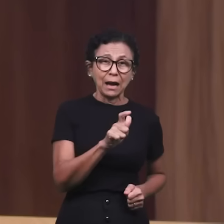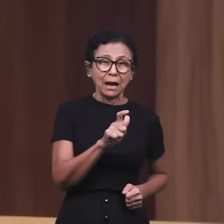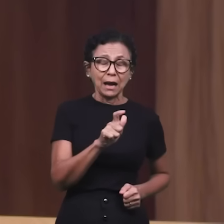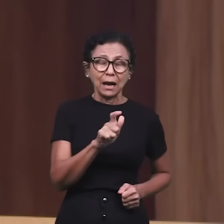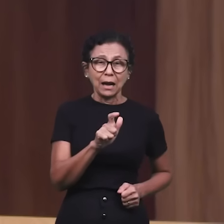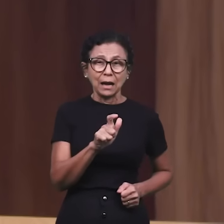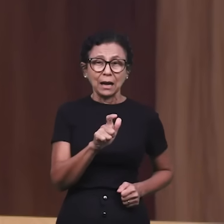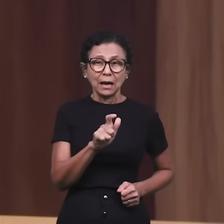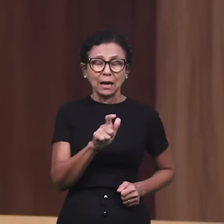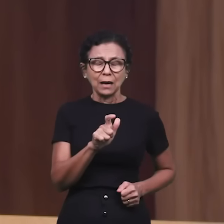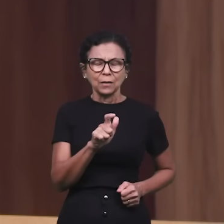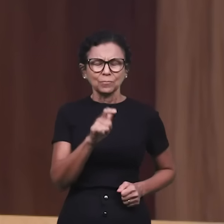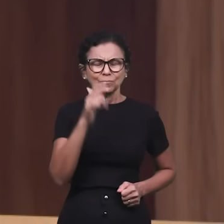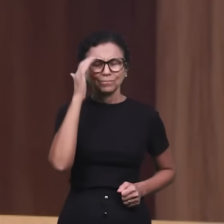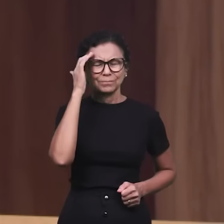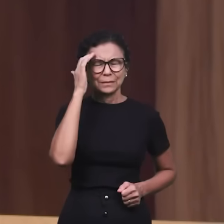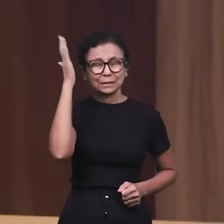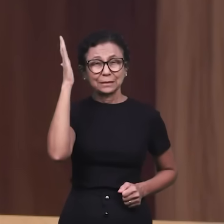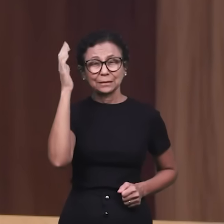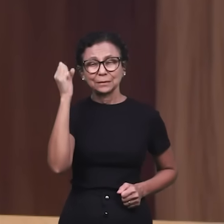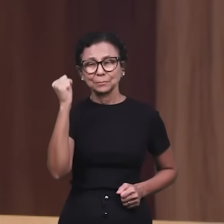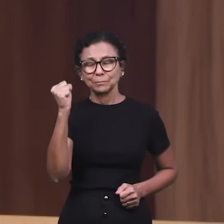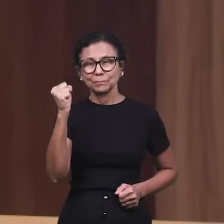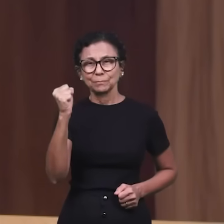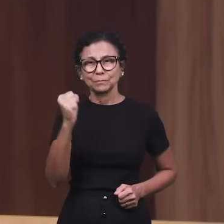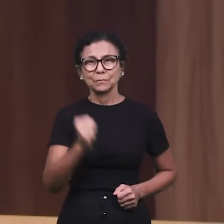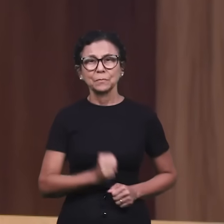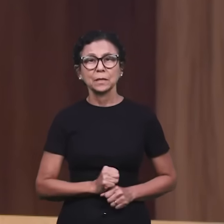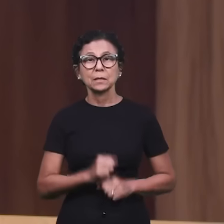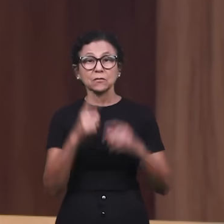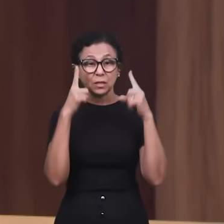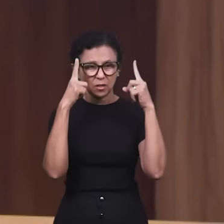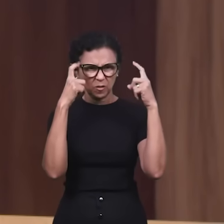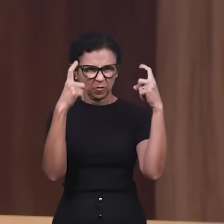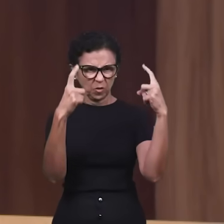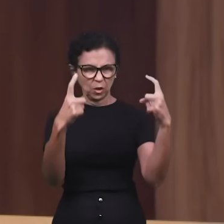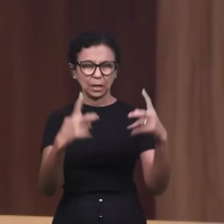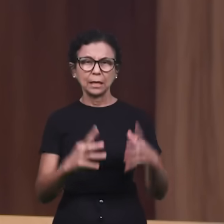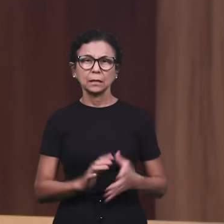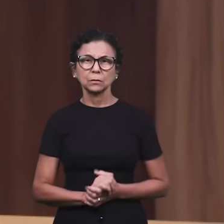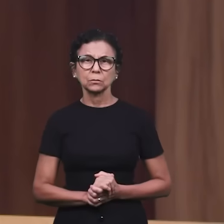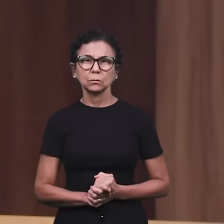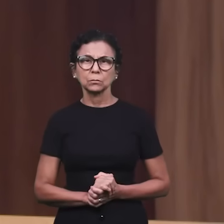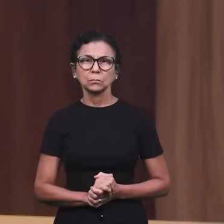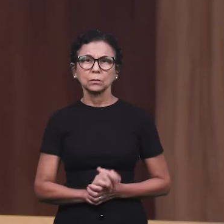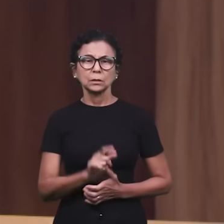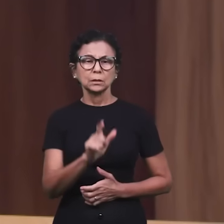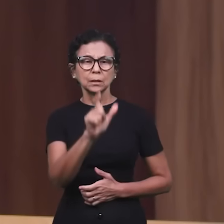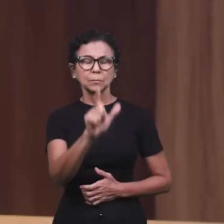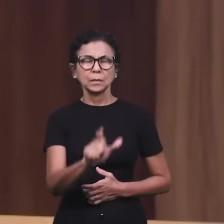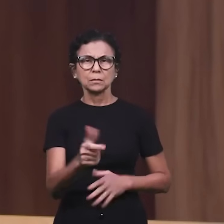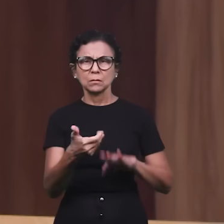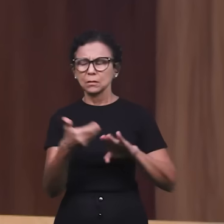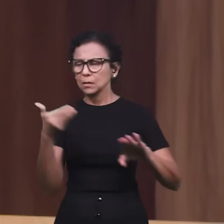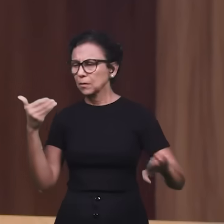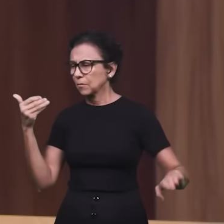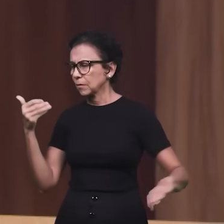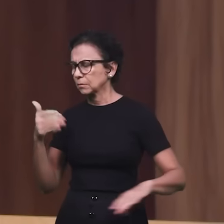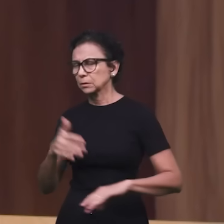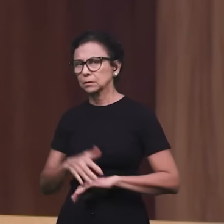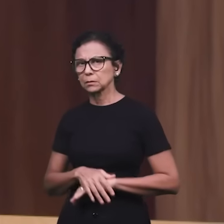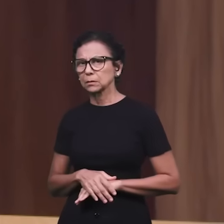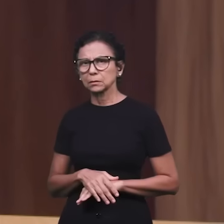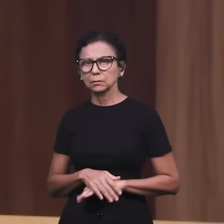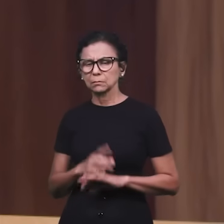às vezes, e você age com tanta violência que você perde uma pessoa. Que a pessoa nunca mais se aproxima, porque ela tem